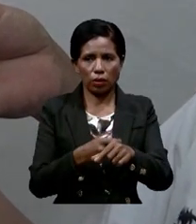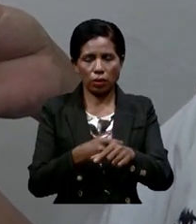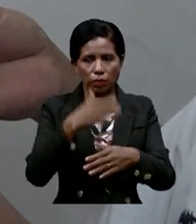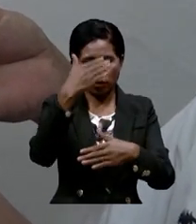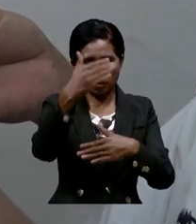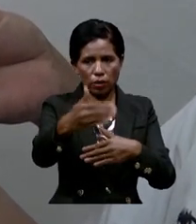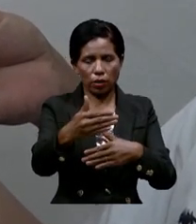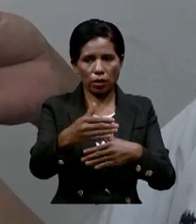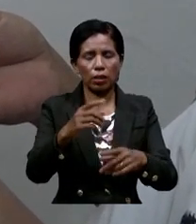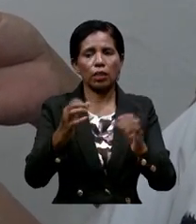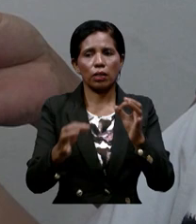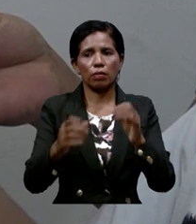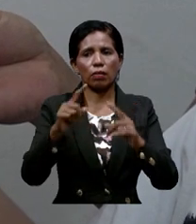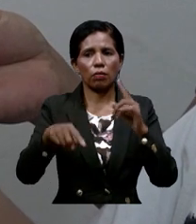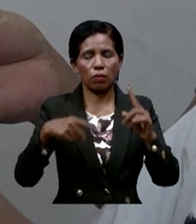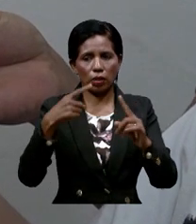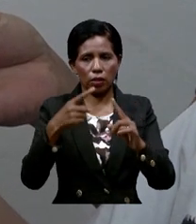mai se oin hira